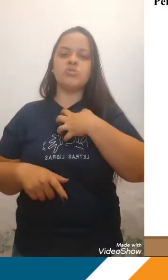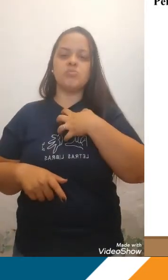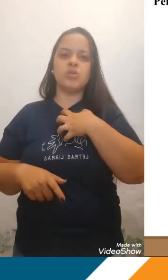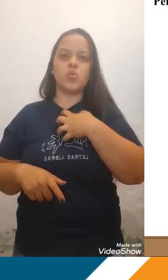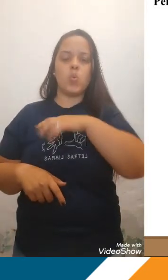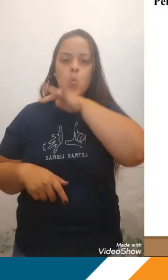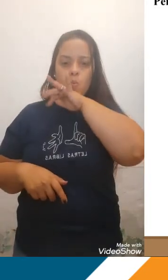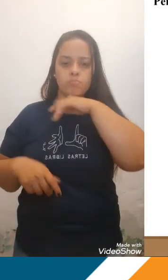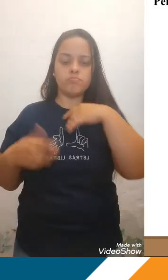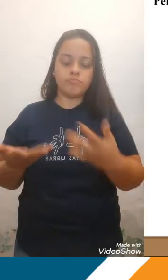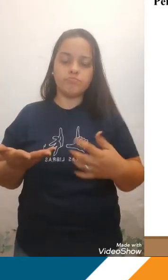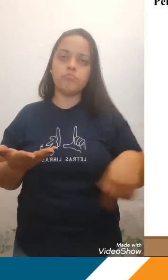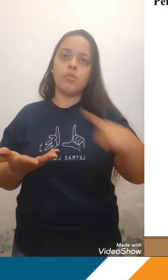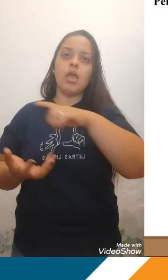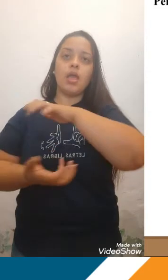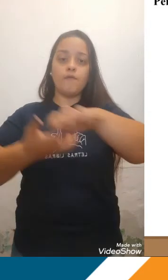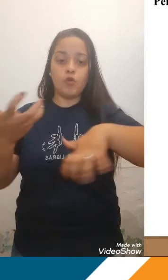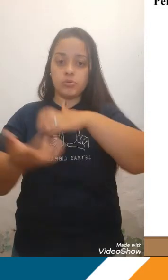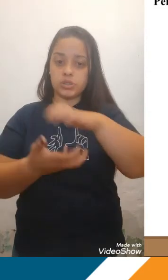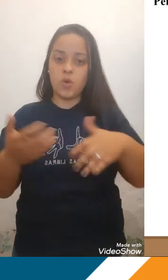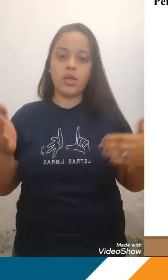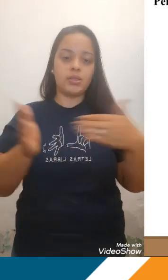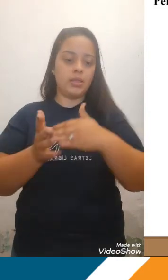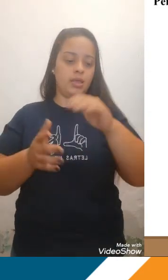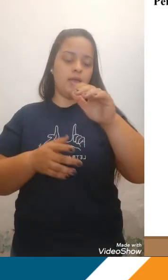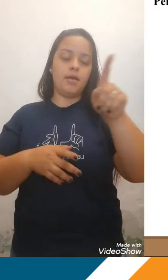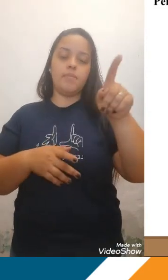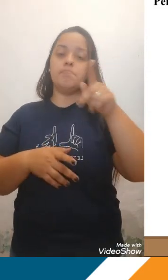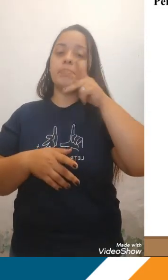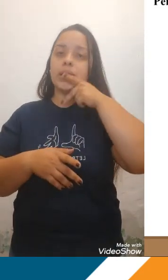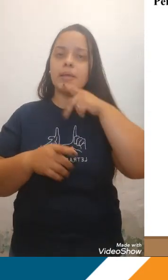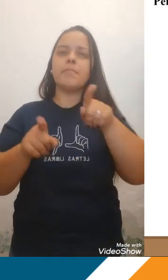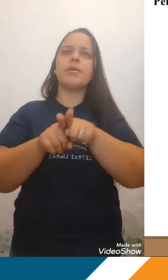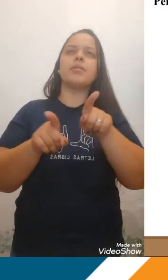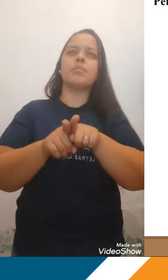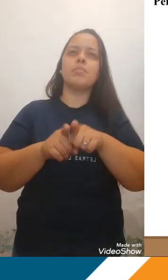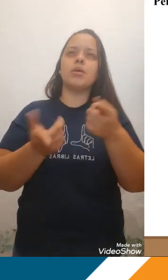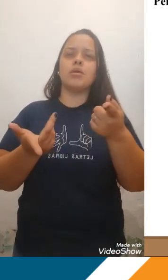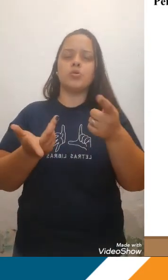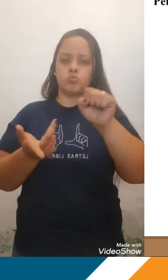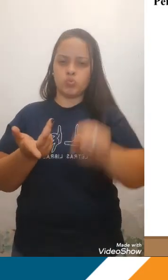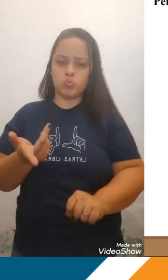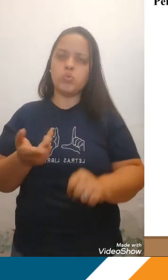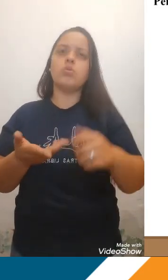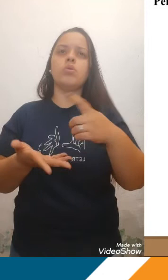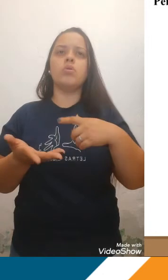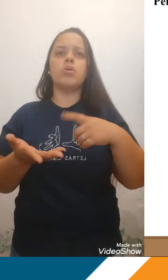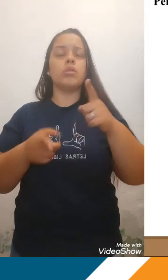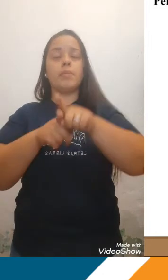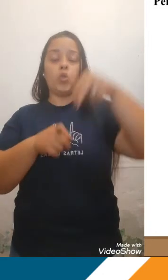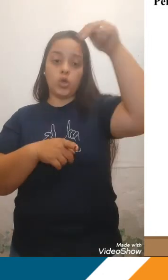sentimento antilusitano. A revolução ela foi estendida a Alagoas, Paraíba e Rio Grande do Norte, mobilizando as elites e